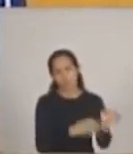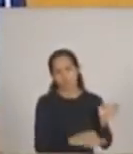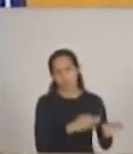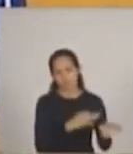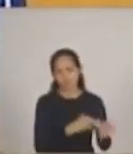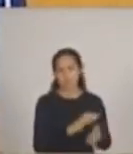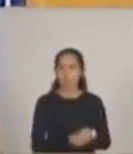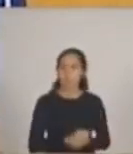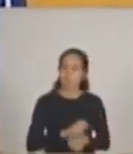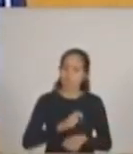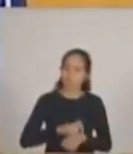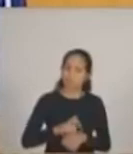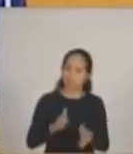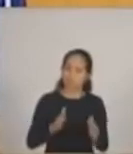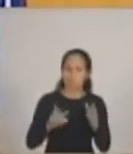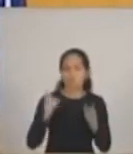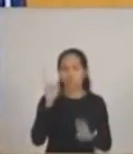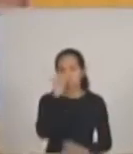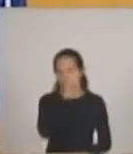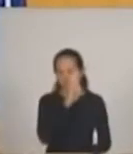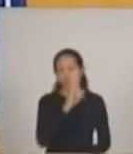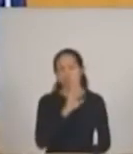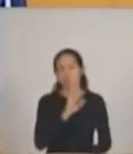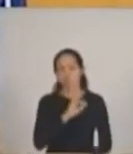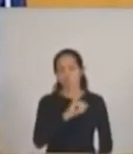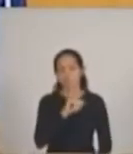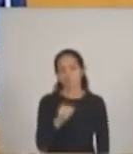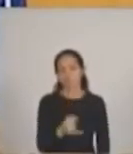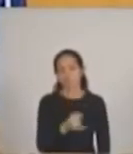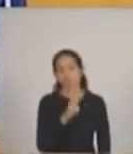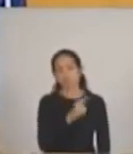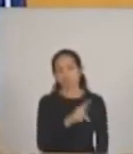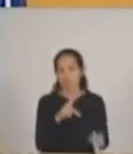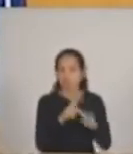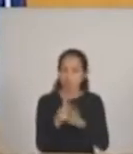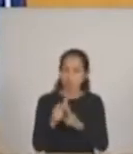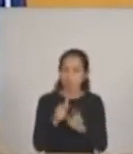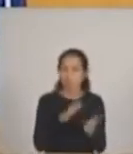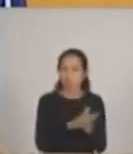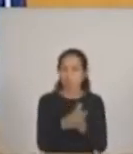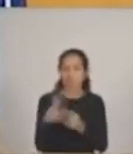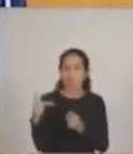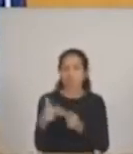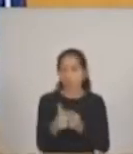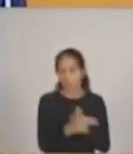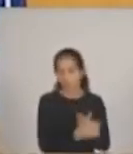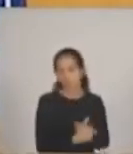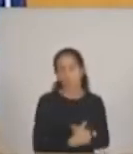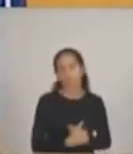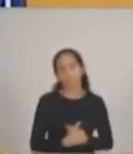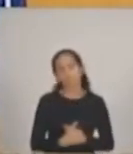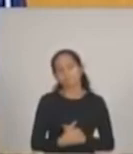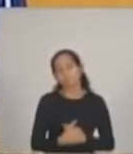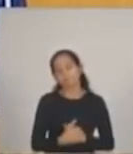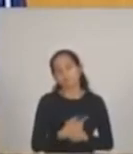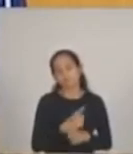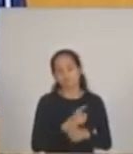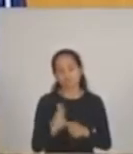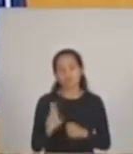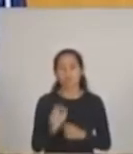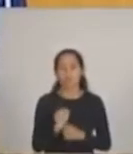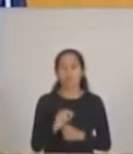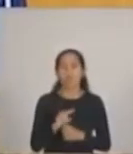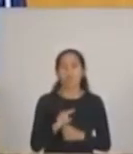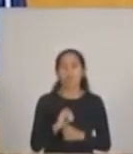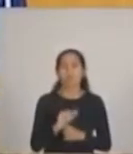Era um momento difícil do TJ, de corte de despesas, doutor Aníbal visitando a Assembleia,